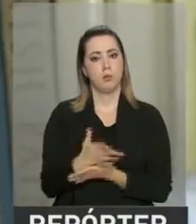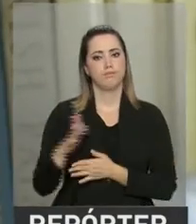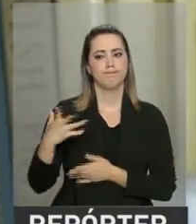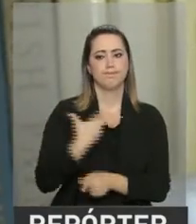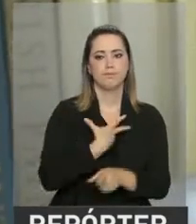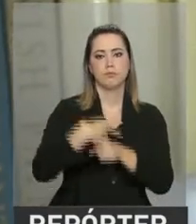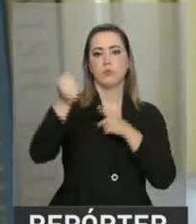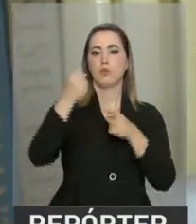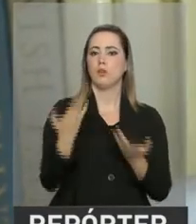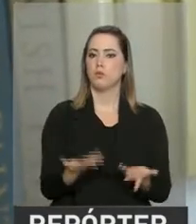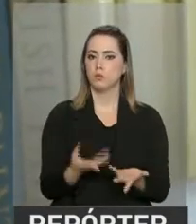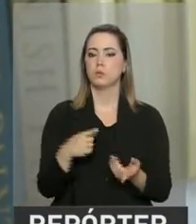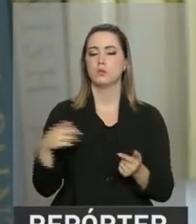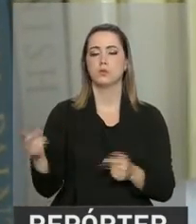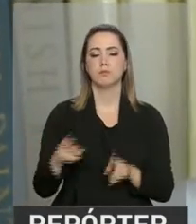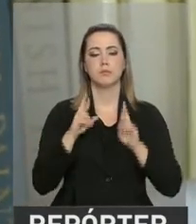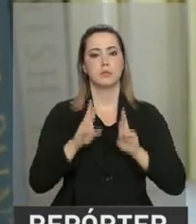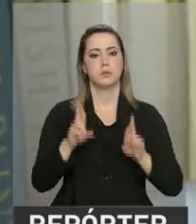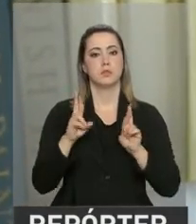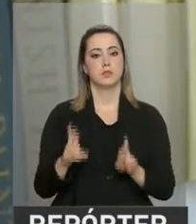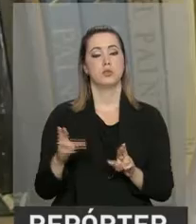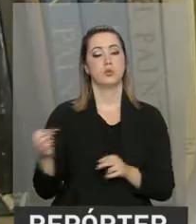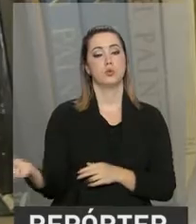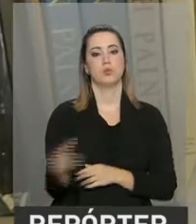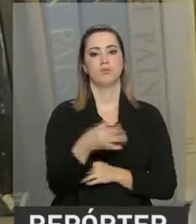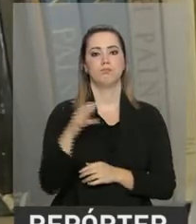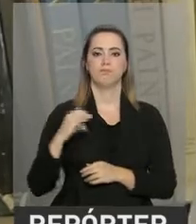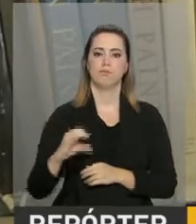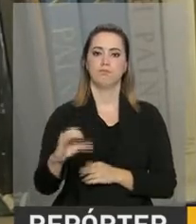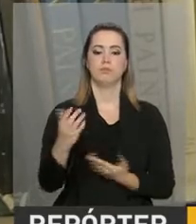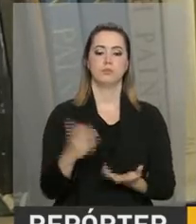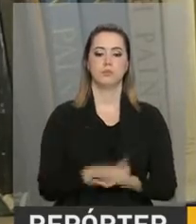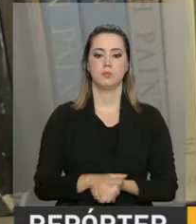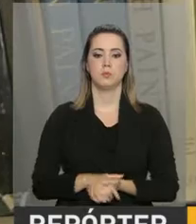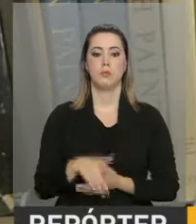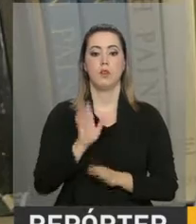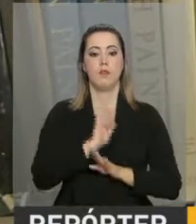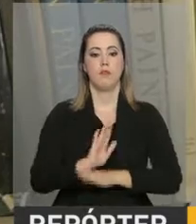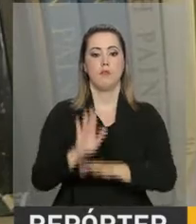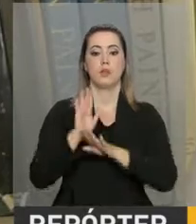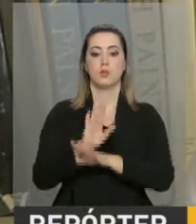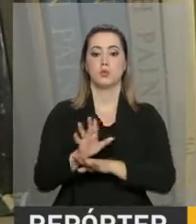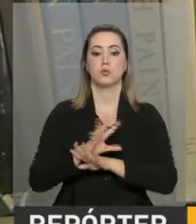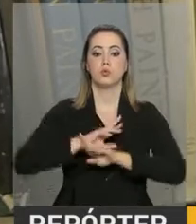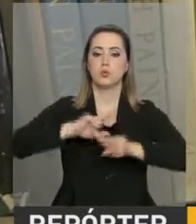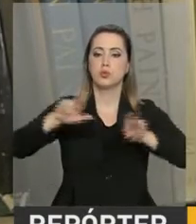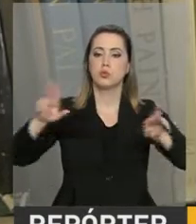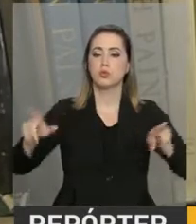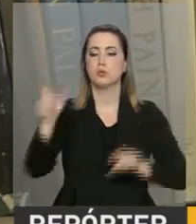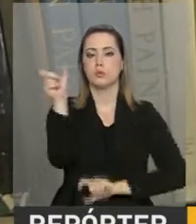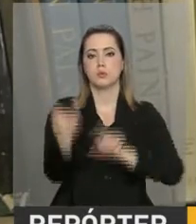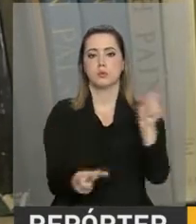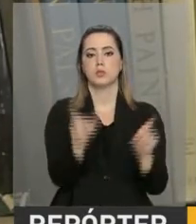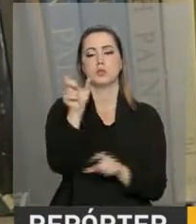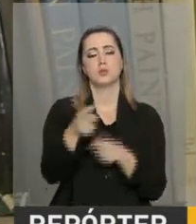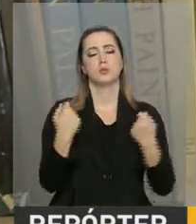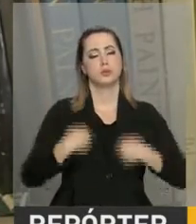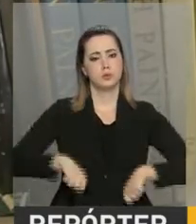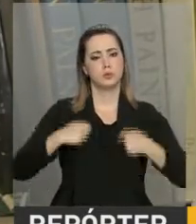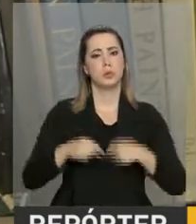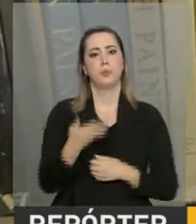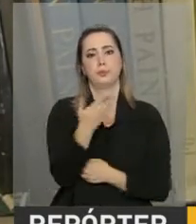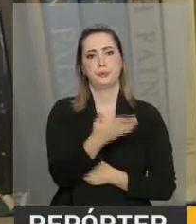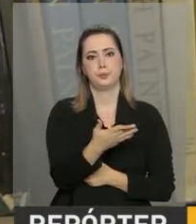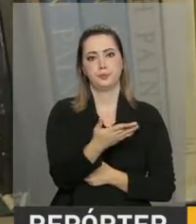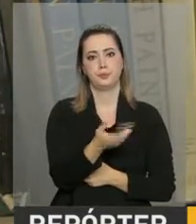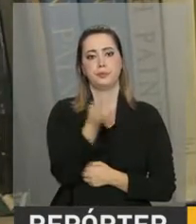quem vive à espera de novas descobertas. Vai ajudar muito ao acesso de pessoas que estão precisando desses remédios.